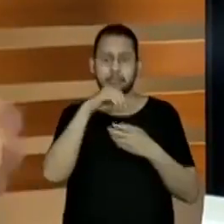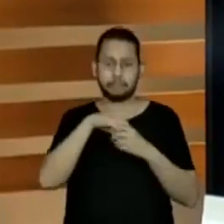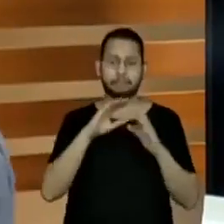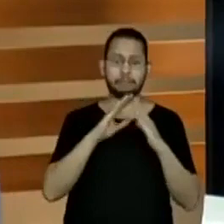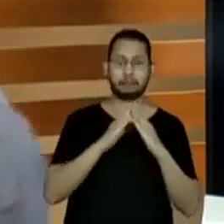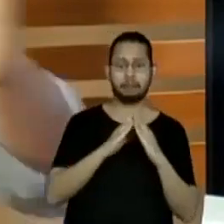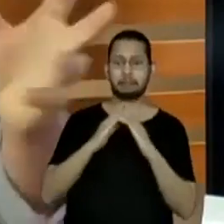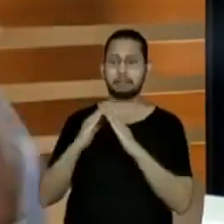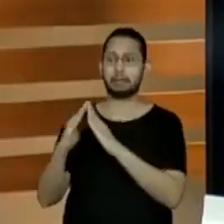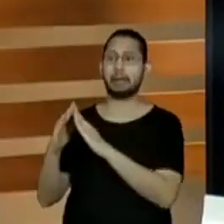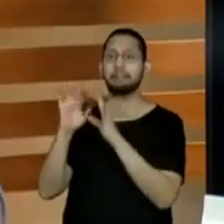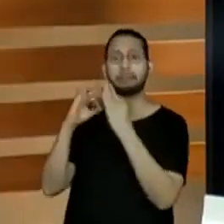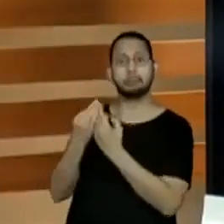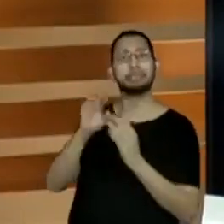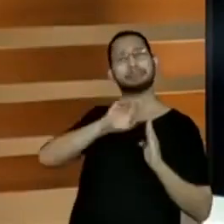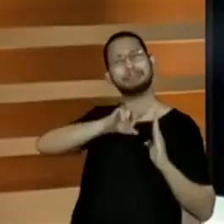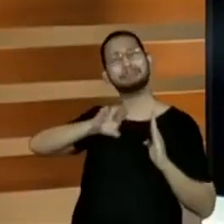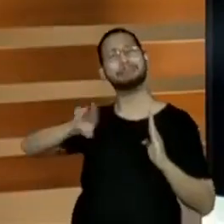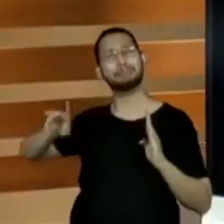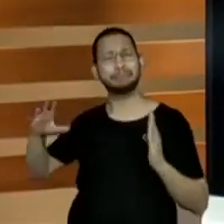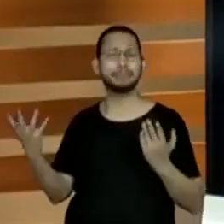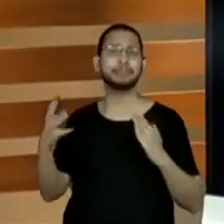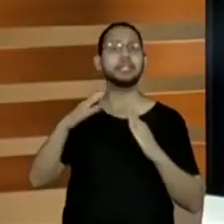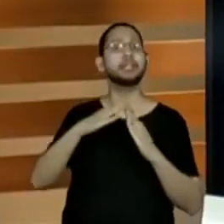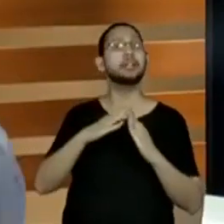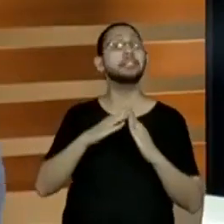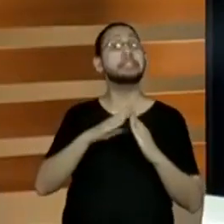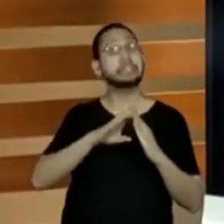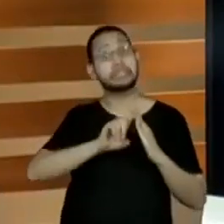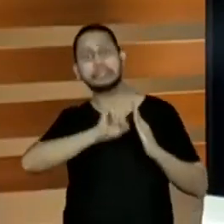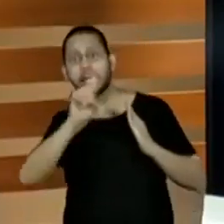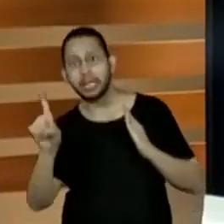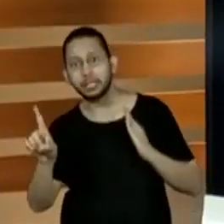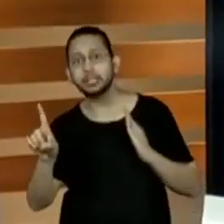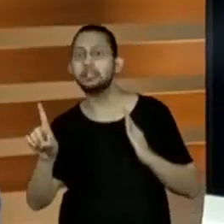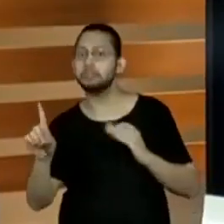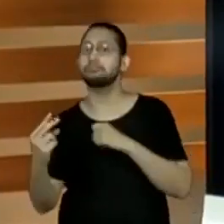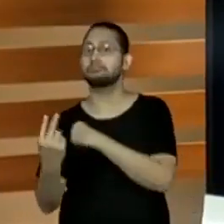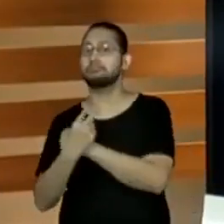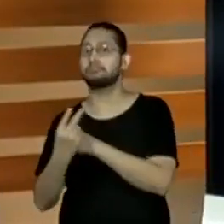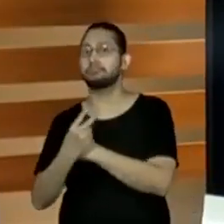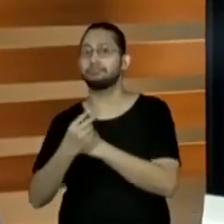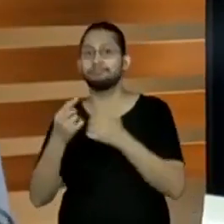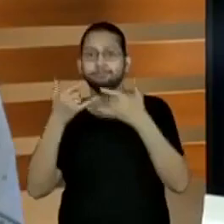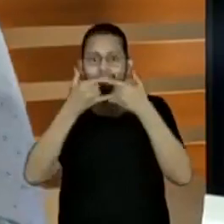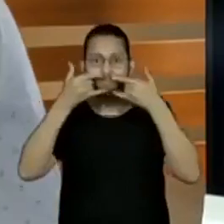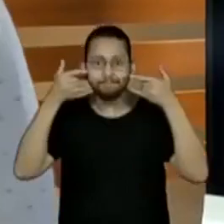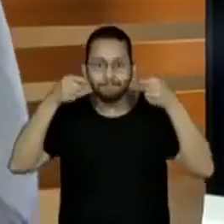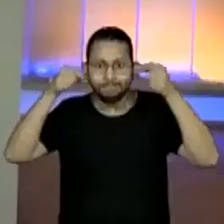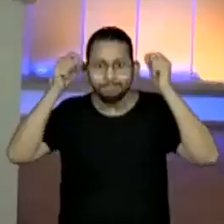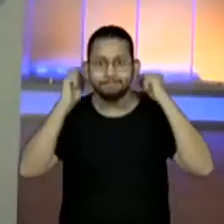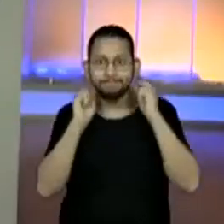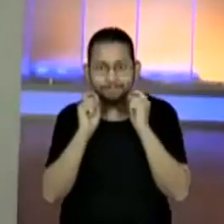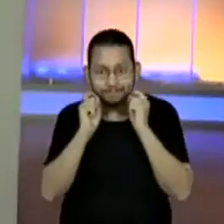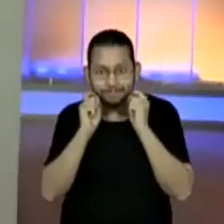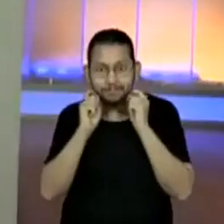cada espaço é totalmente diferente uma da outra, cuide-se. Então, se você precisar de sair, usa máscara,